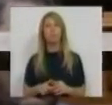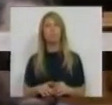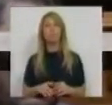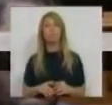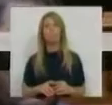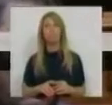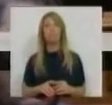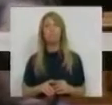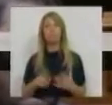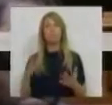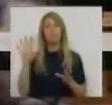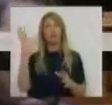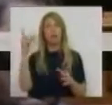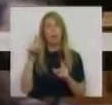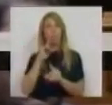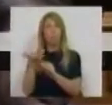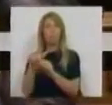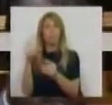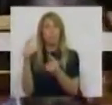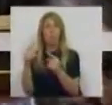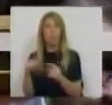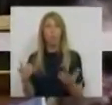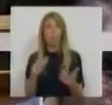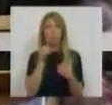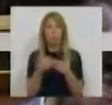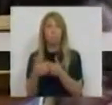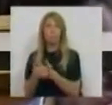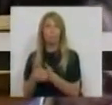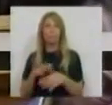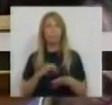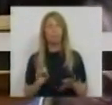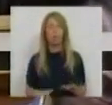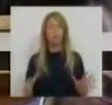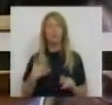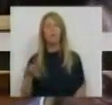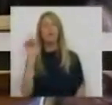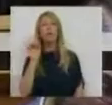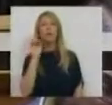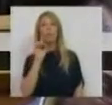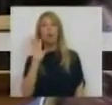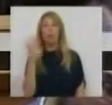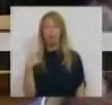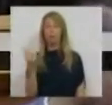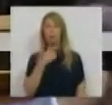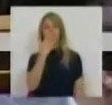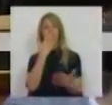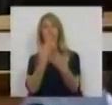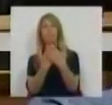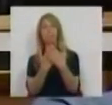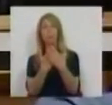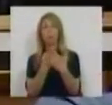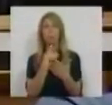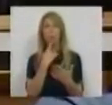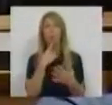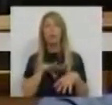acontecimentos tiveram lugar. Mas é importante que quando nós somos confrontados com tamanha